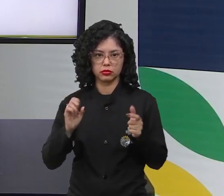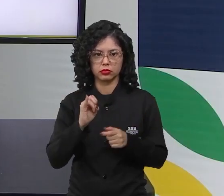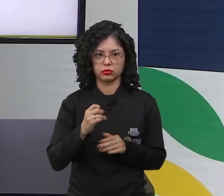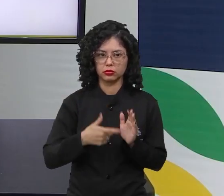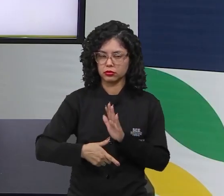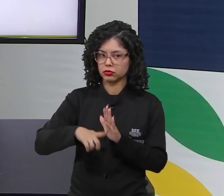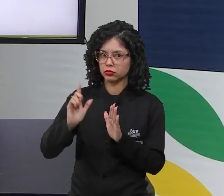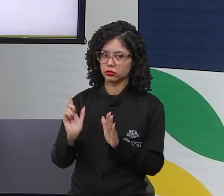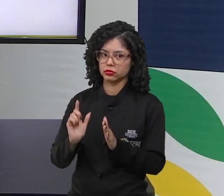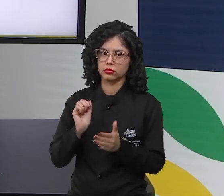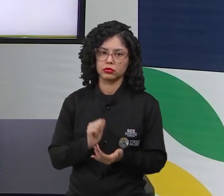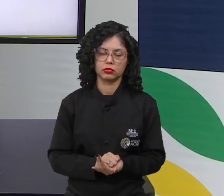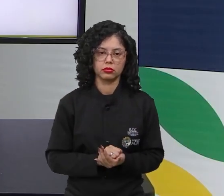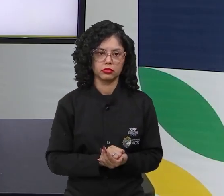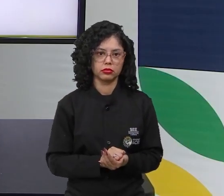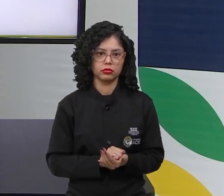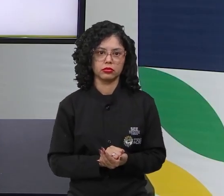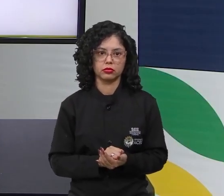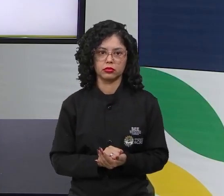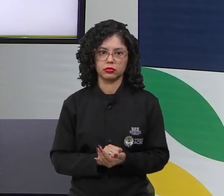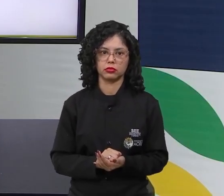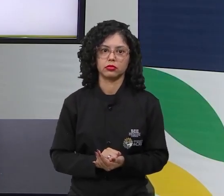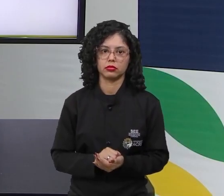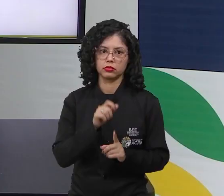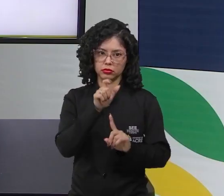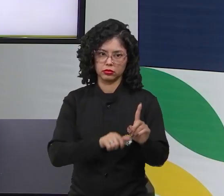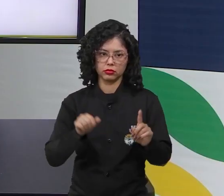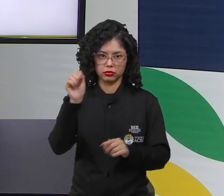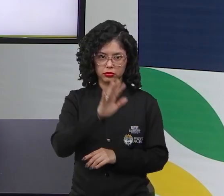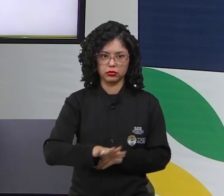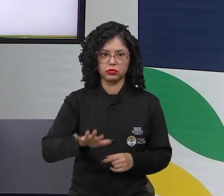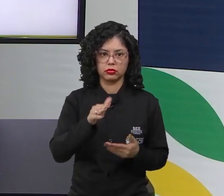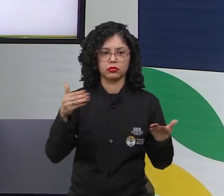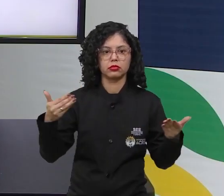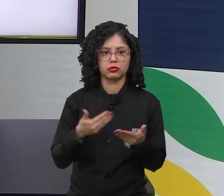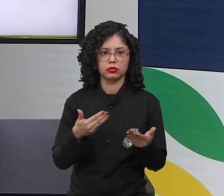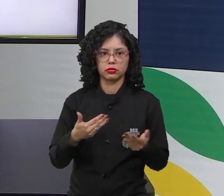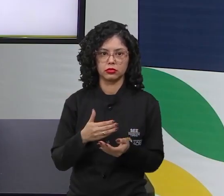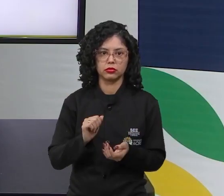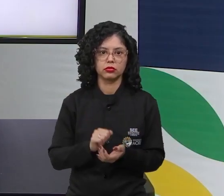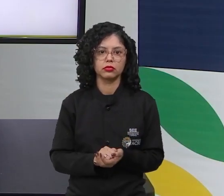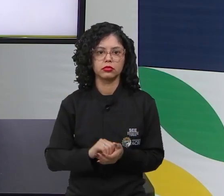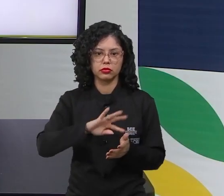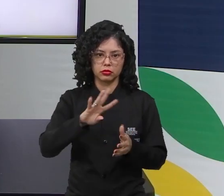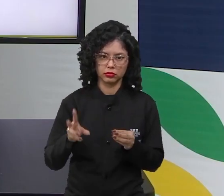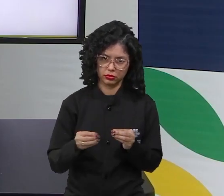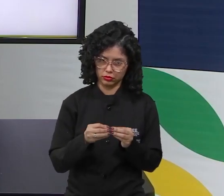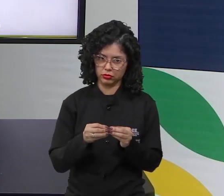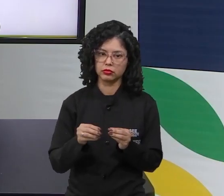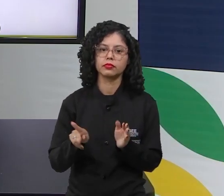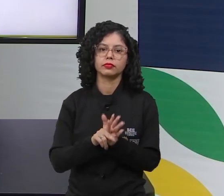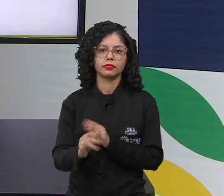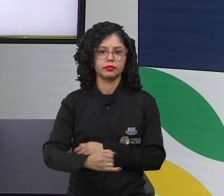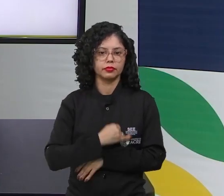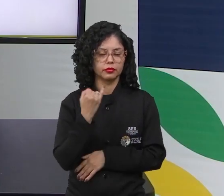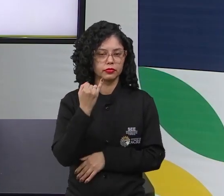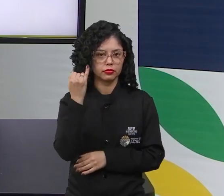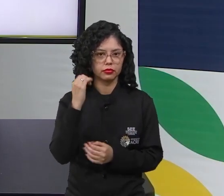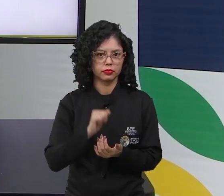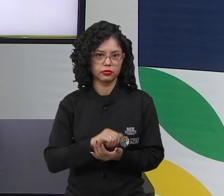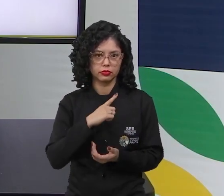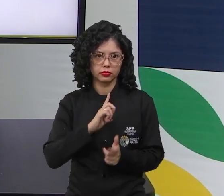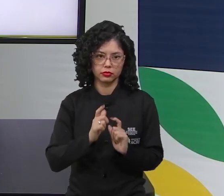se recorria lá a artistas no geral, agora a gente tem essa incrementação que é importante e que